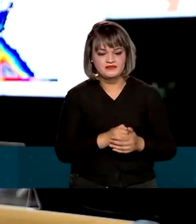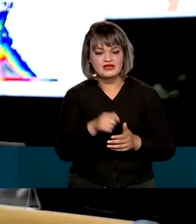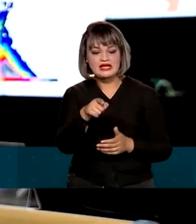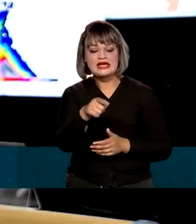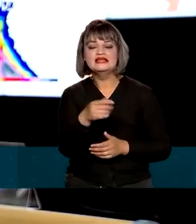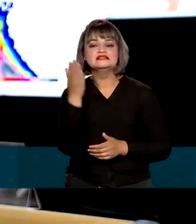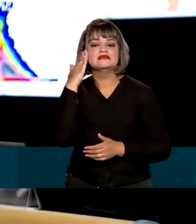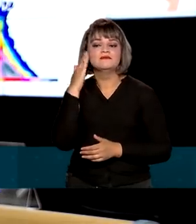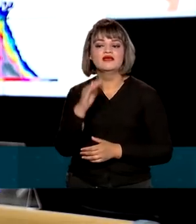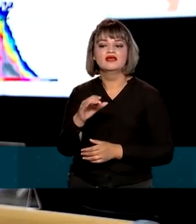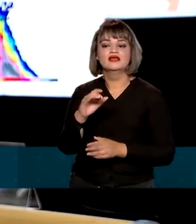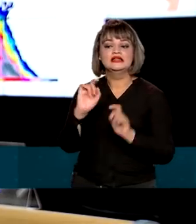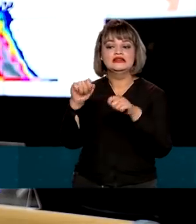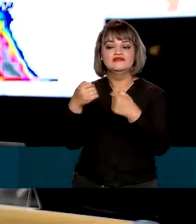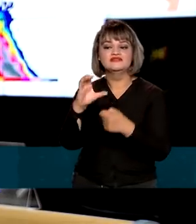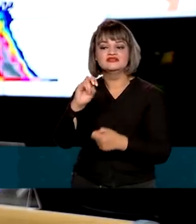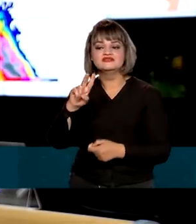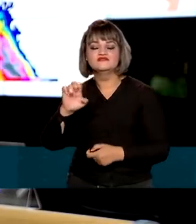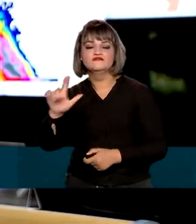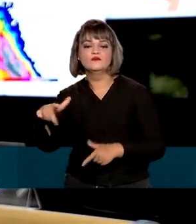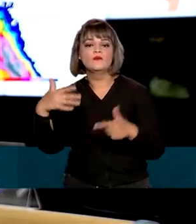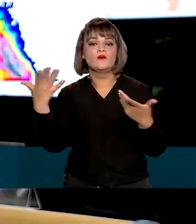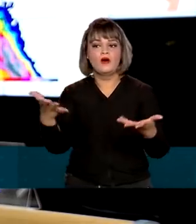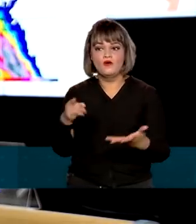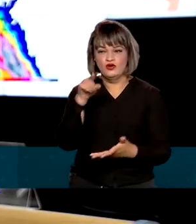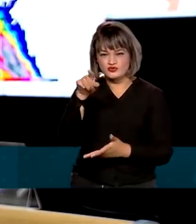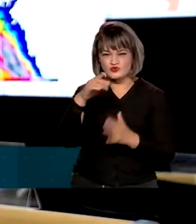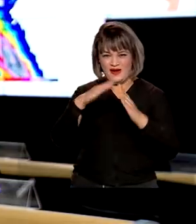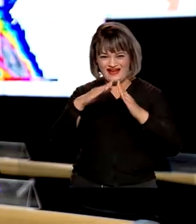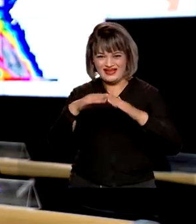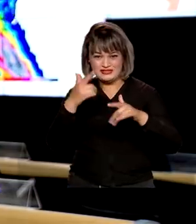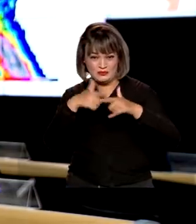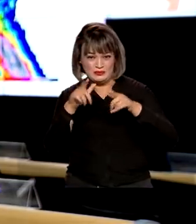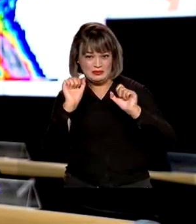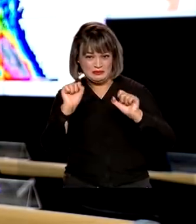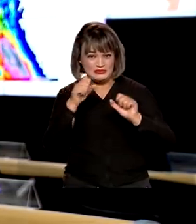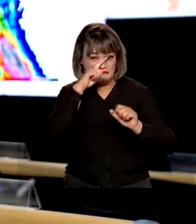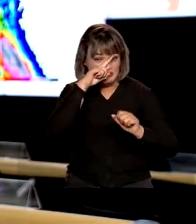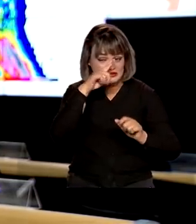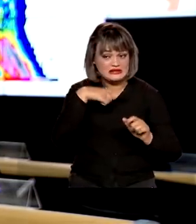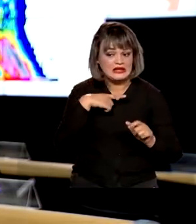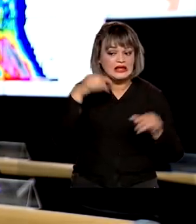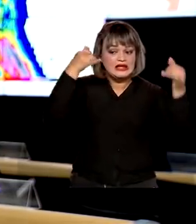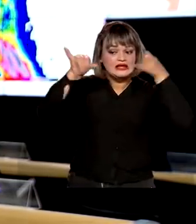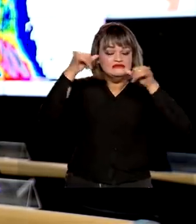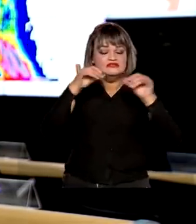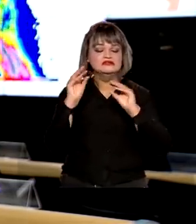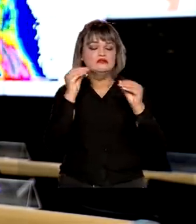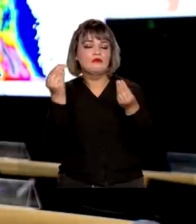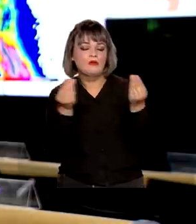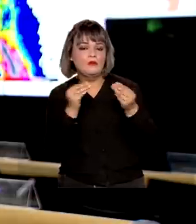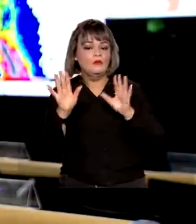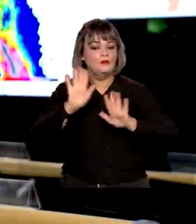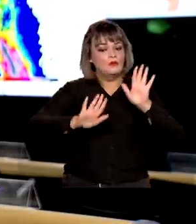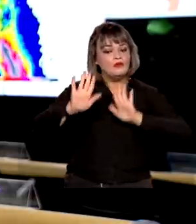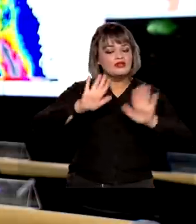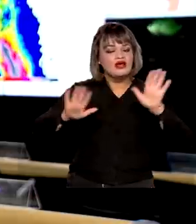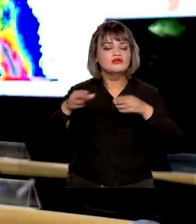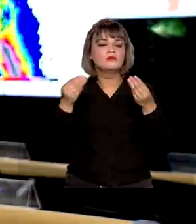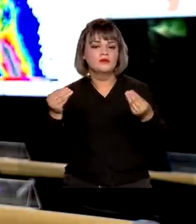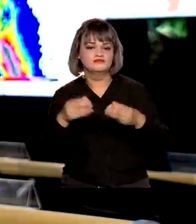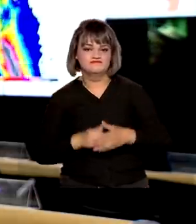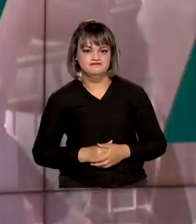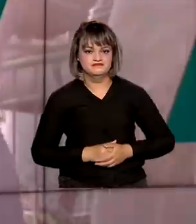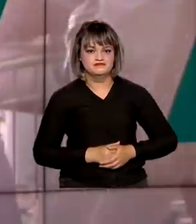no município que saber se sua casa está numa área de risco e tomar pequenas medidas de precaução cuidado o ambiente em torno da